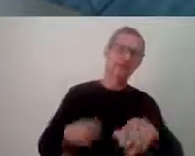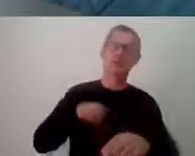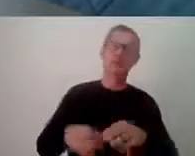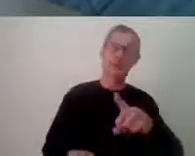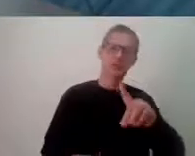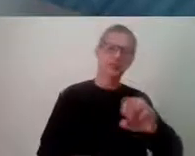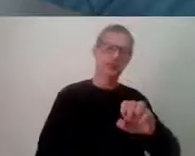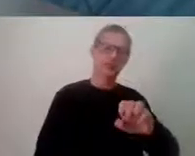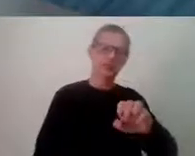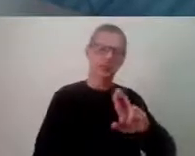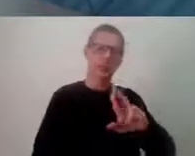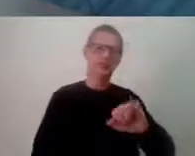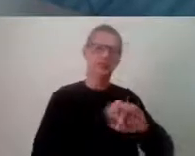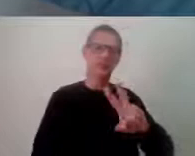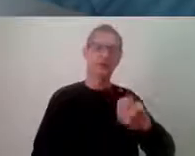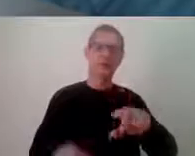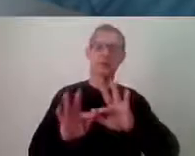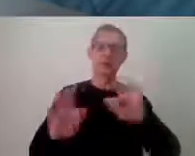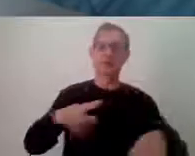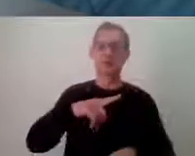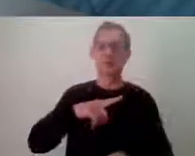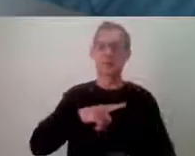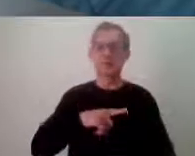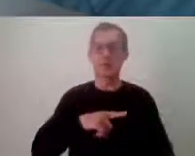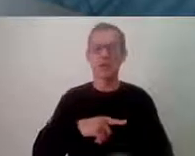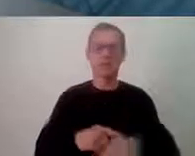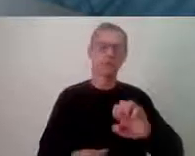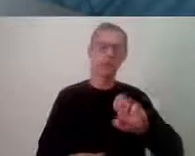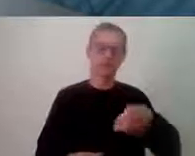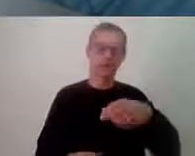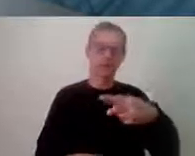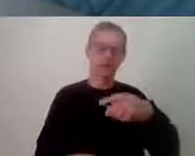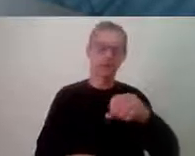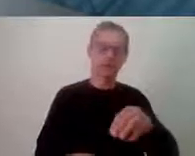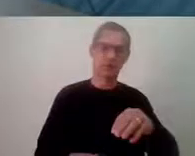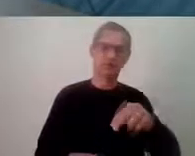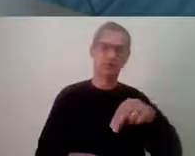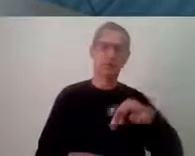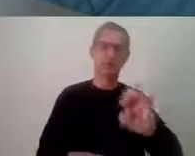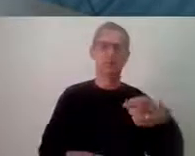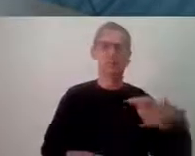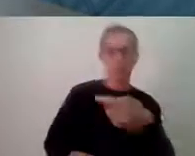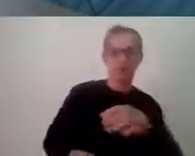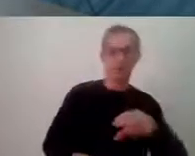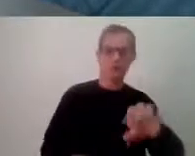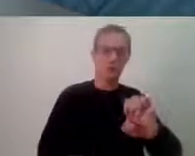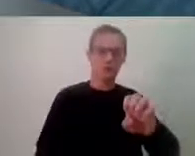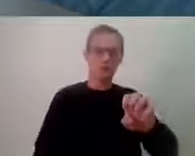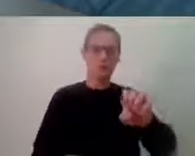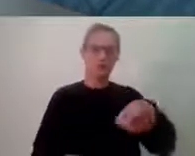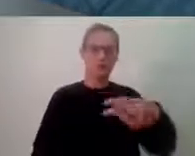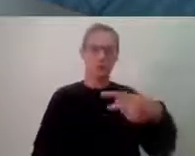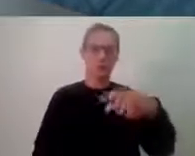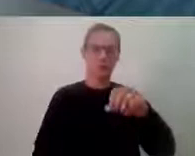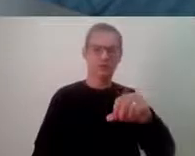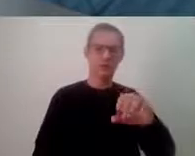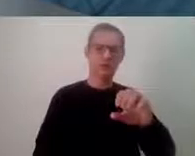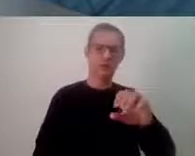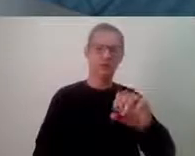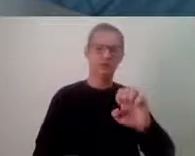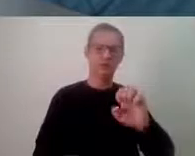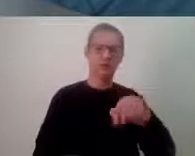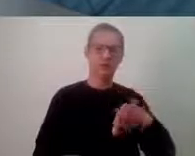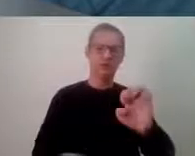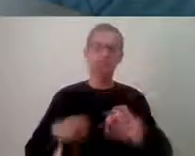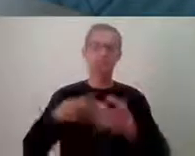o que a gente faz? A gente tomba o expoente e diminui 1 no expoente, né? Se eu quero